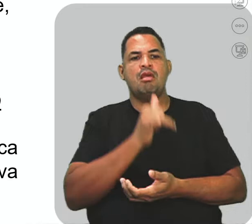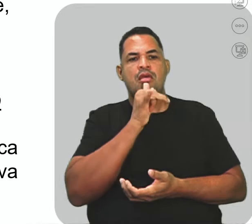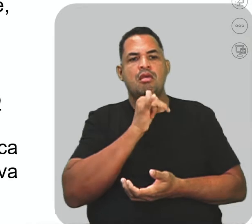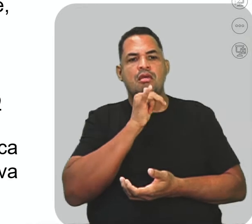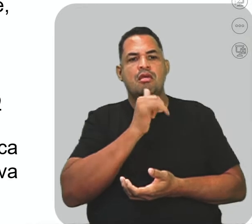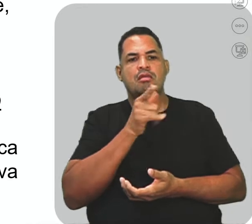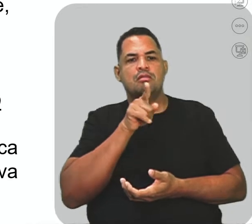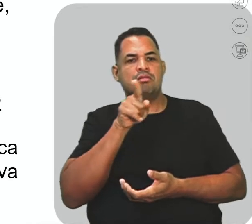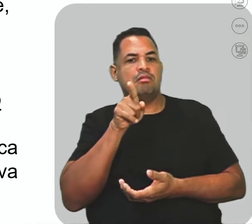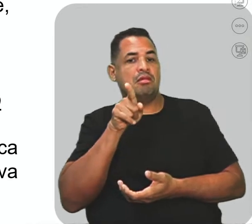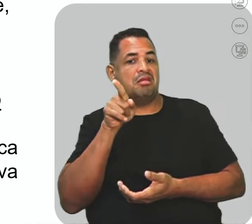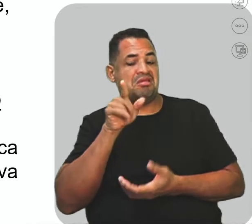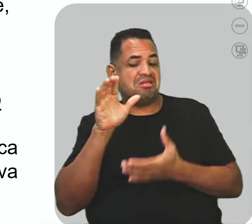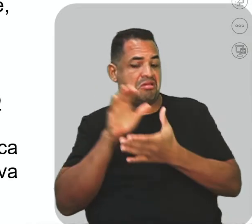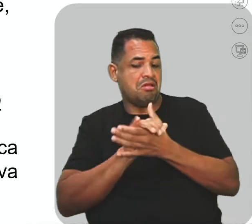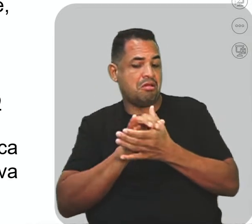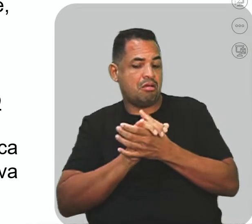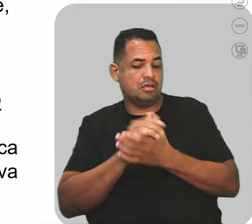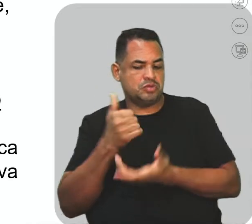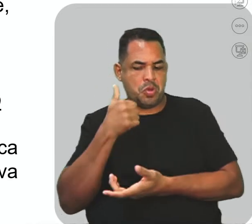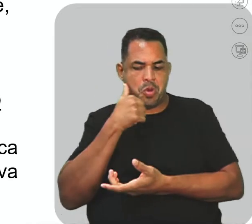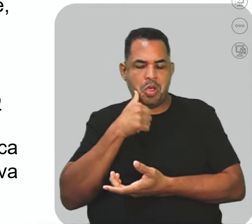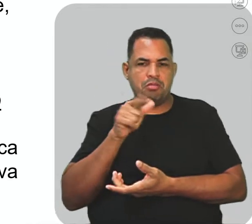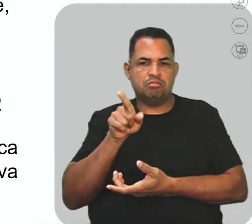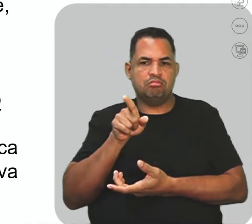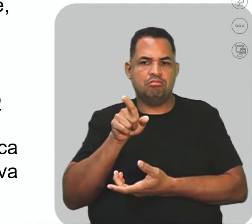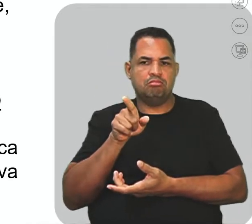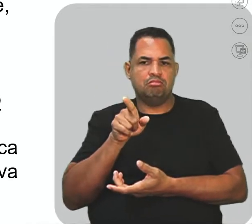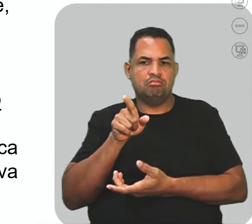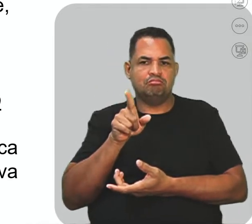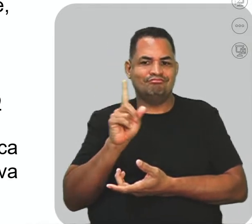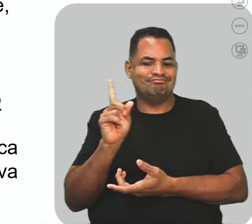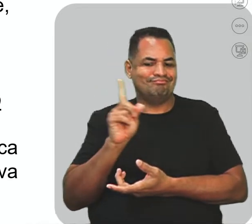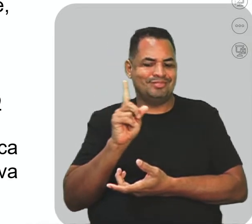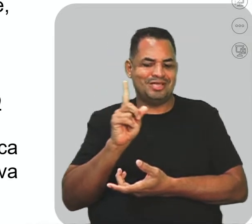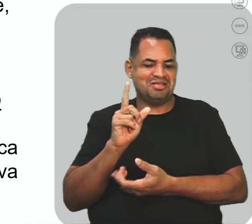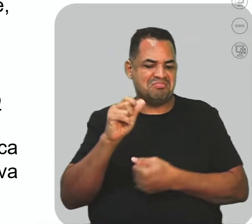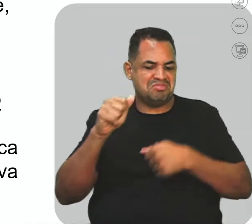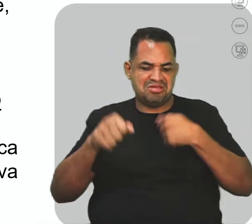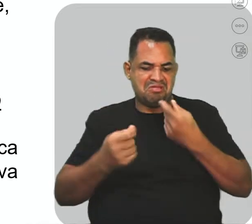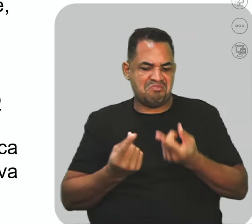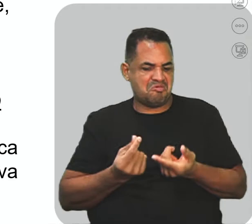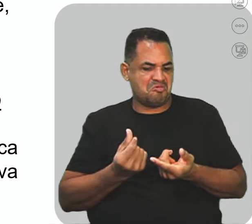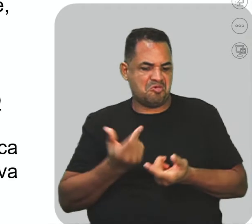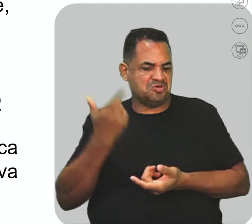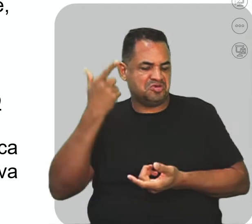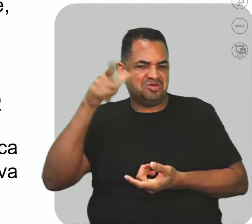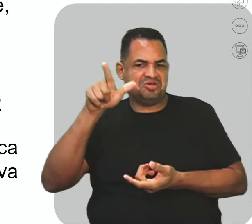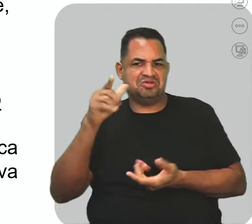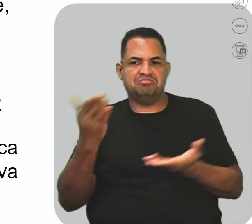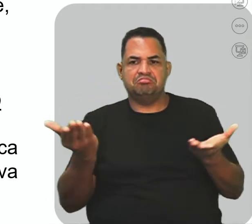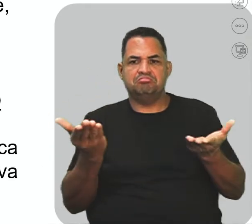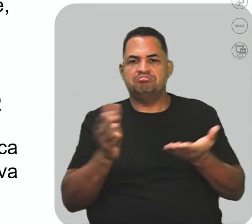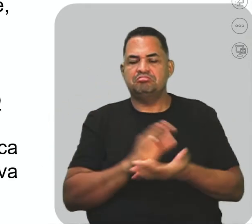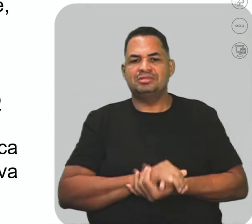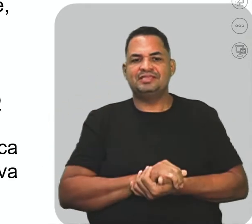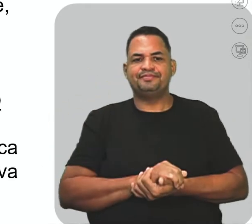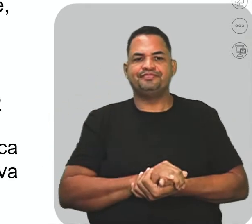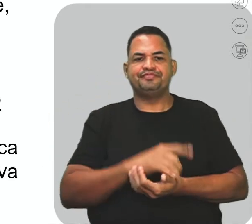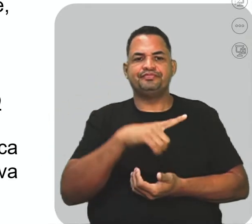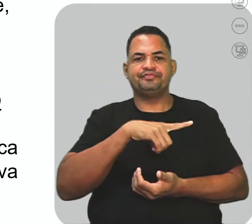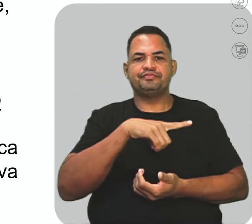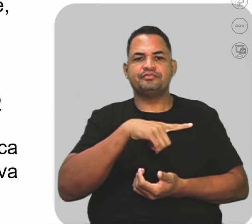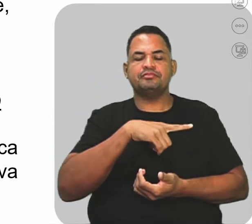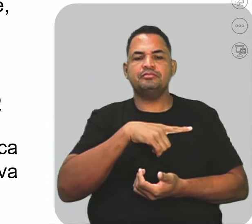Exemplo, ele não se casou com a garota, nem fez fortuna. Então veja que nós temos aqui essa